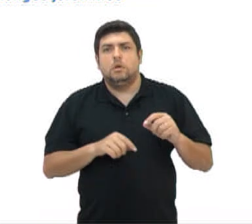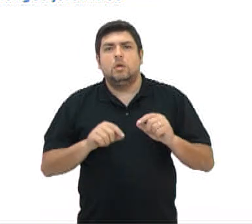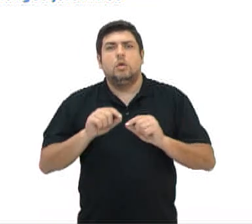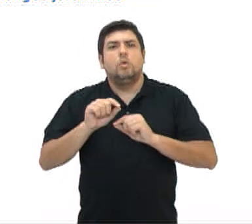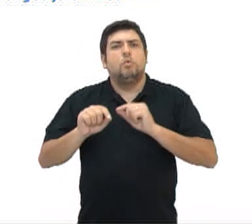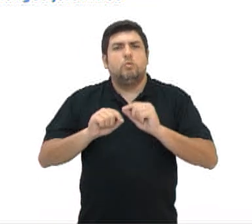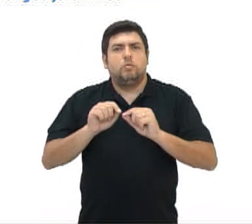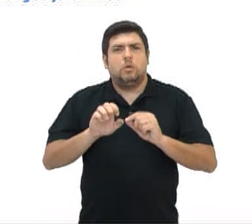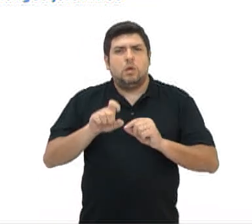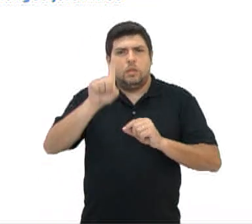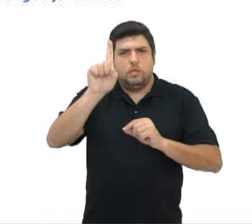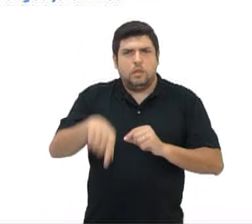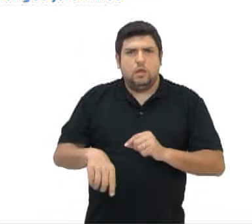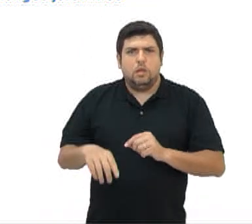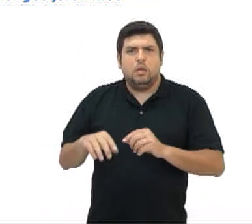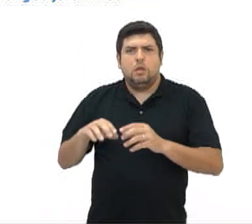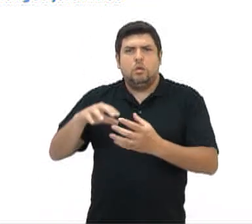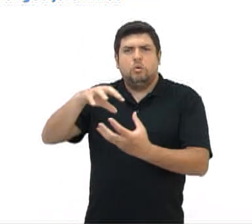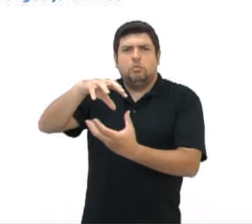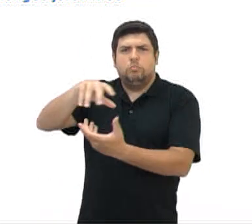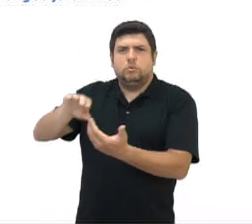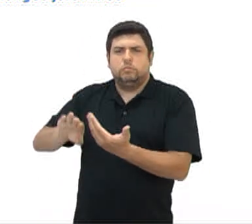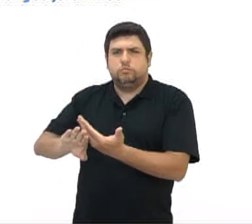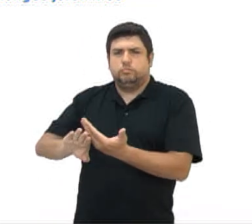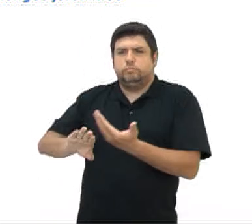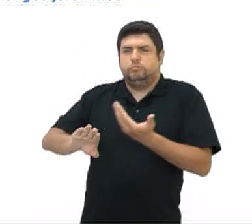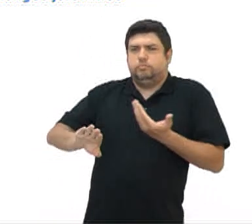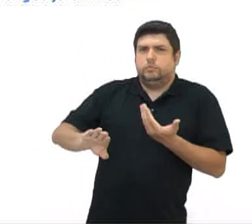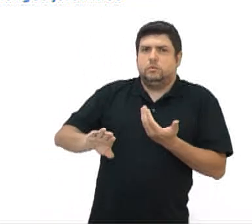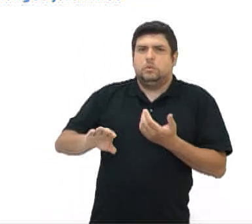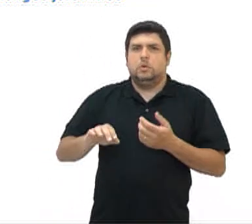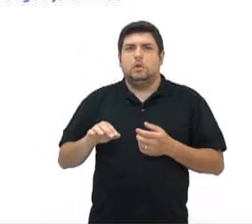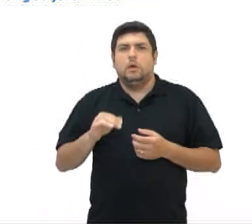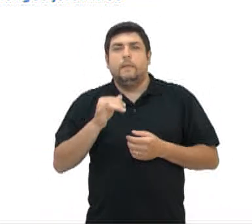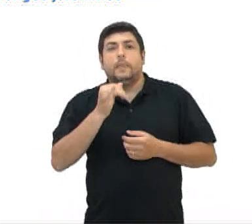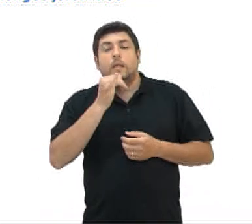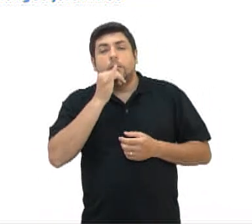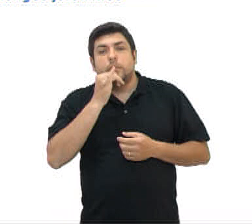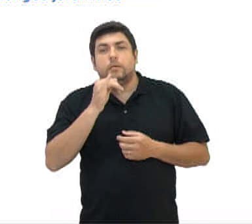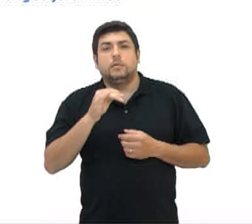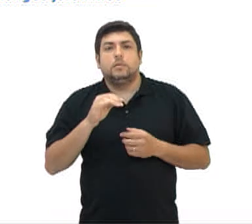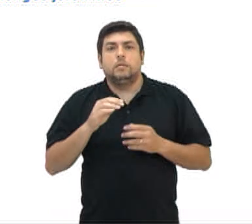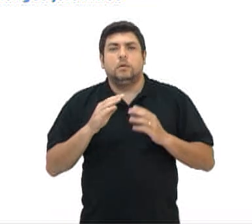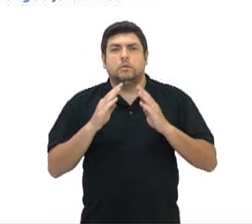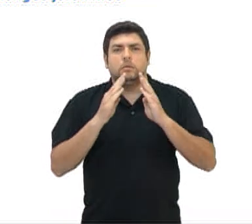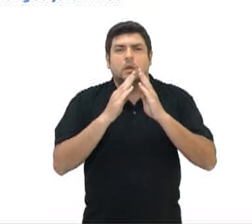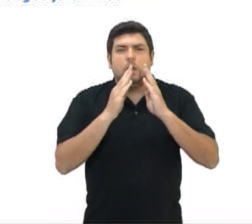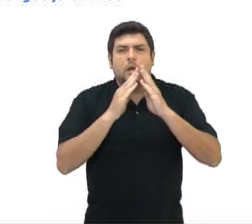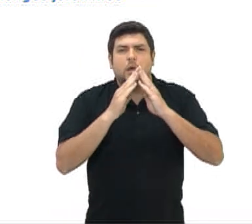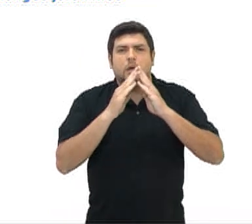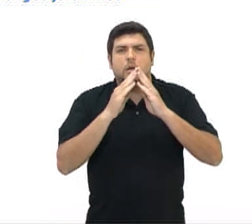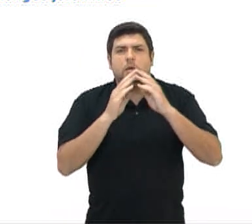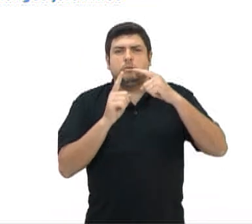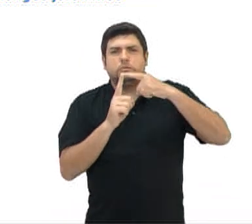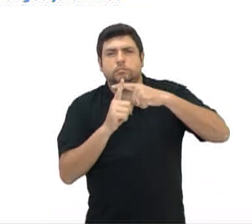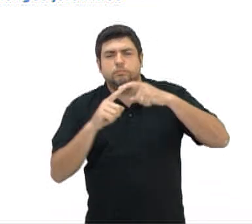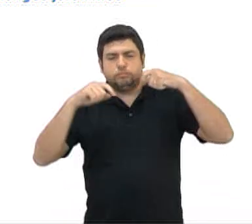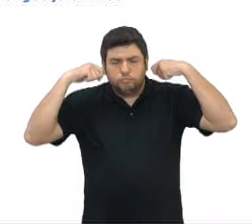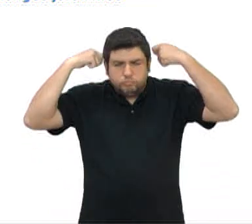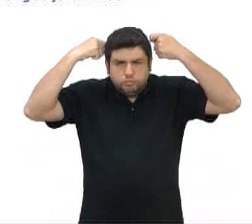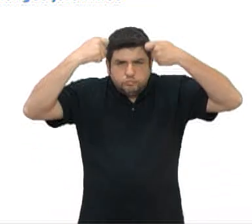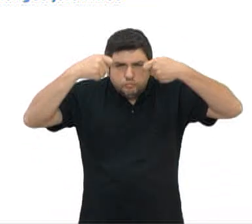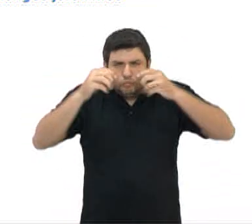também podem servir como locais de instrução para religiosos, tais como abadias, mosteiros, convento e